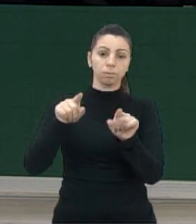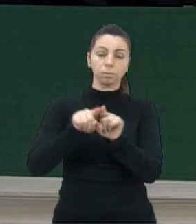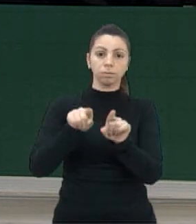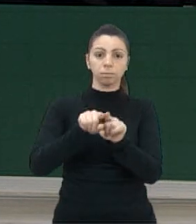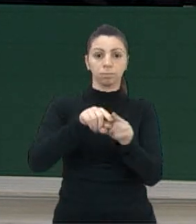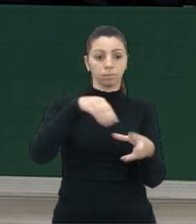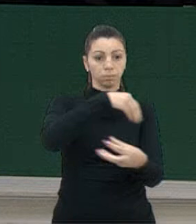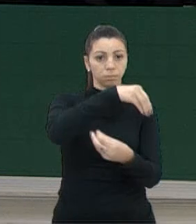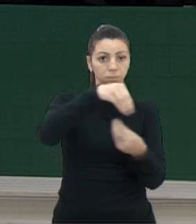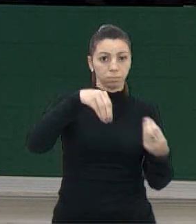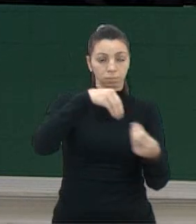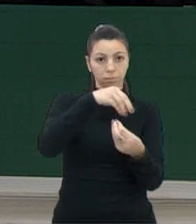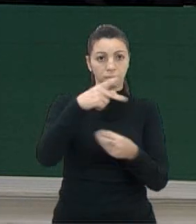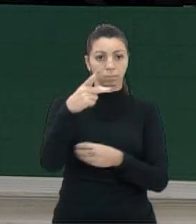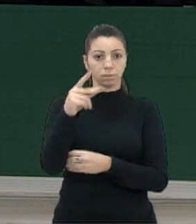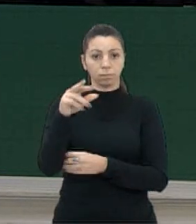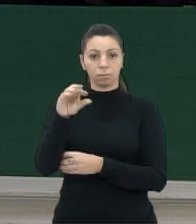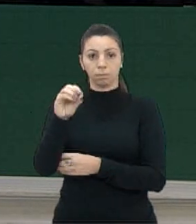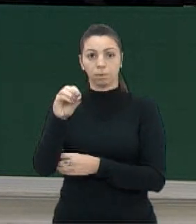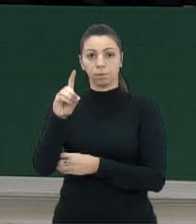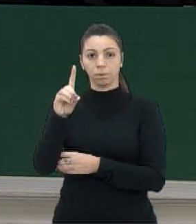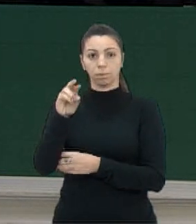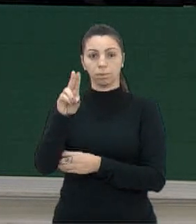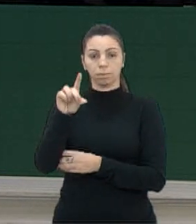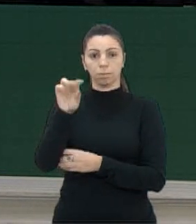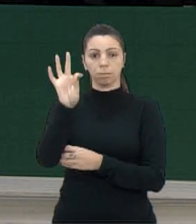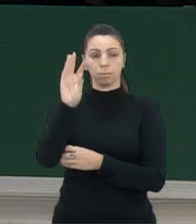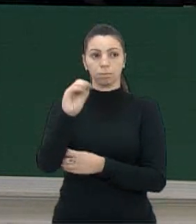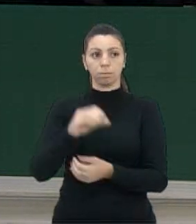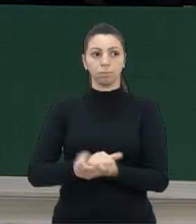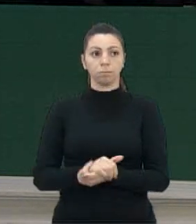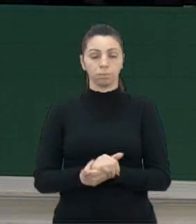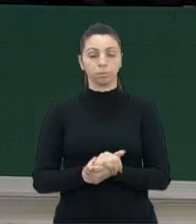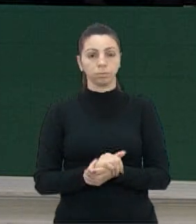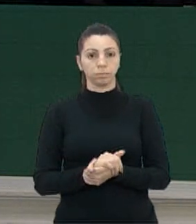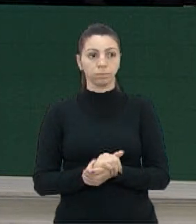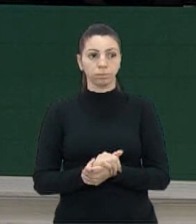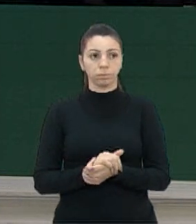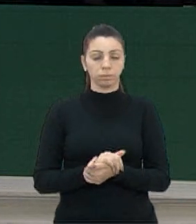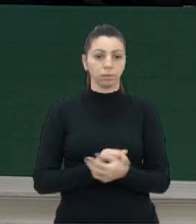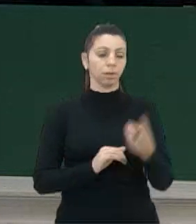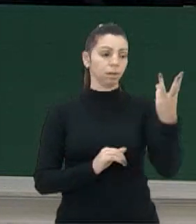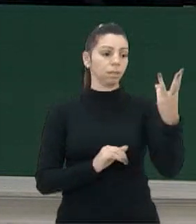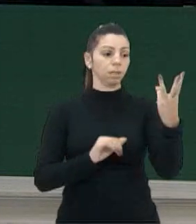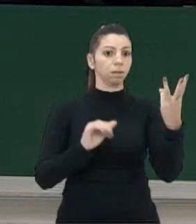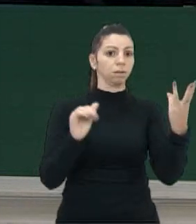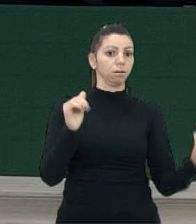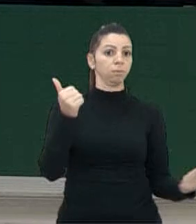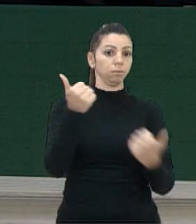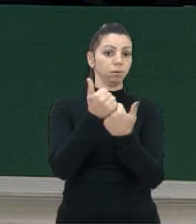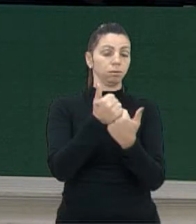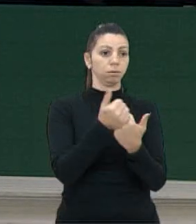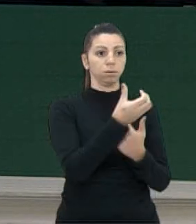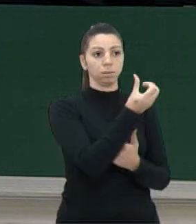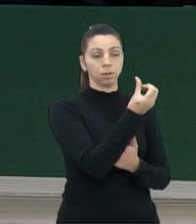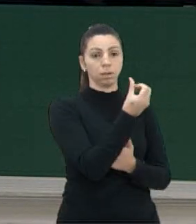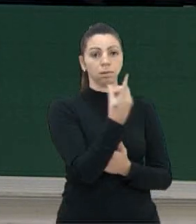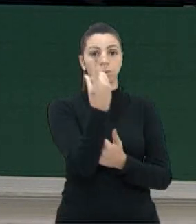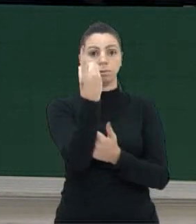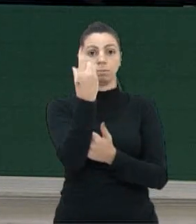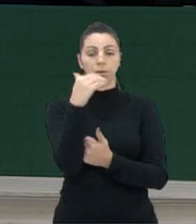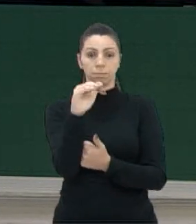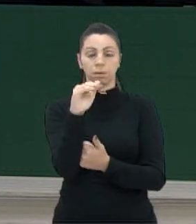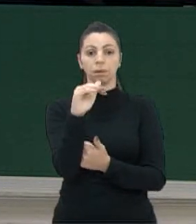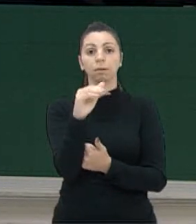meus ingredientes. Então, em vez de usar 3 xícaras, eu vou usar 6. 1,5, 3.